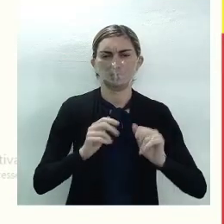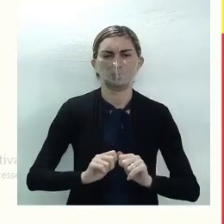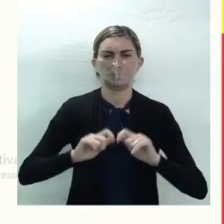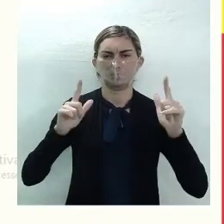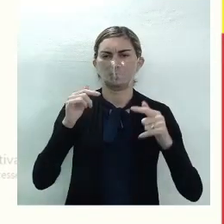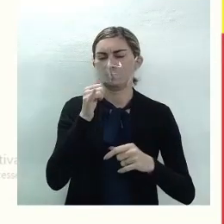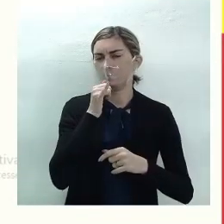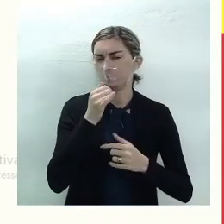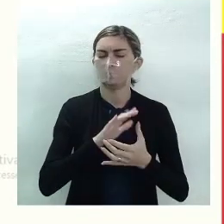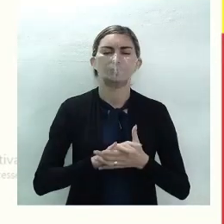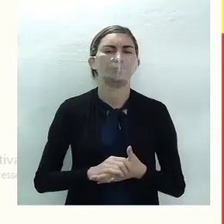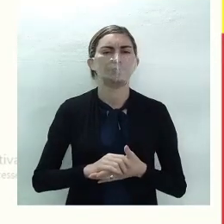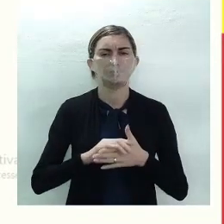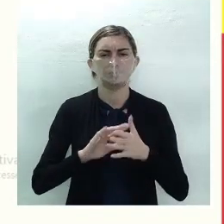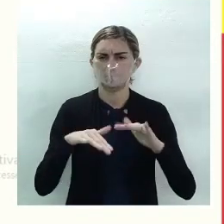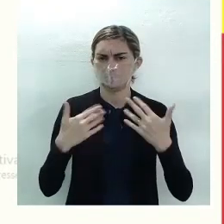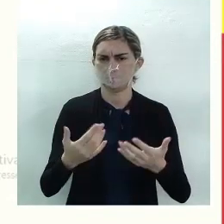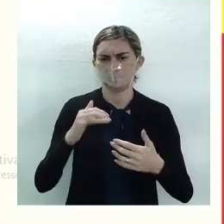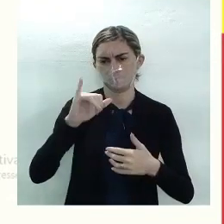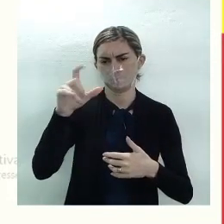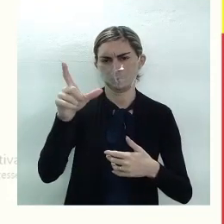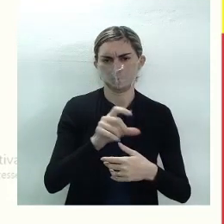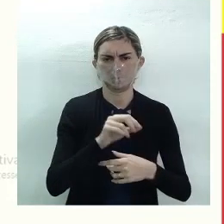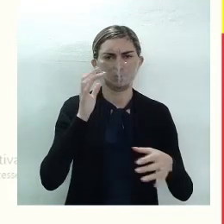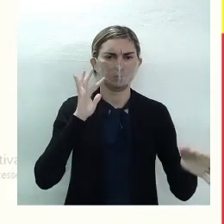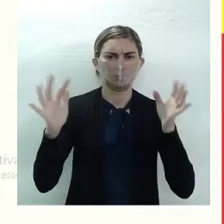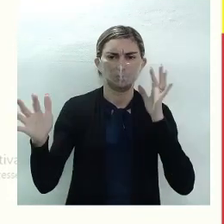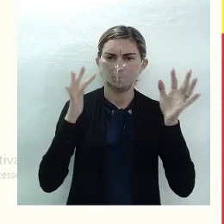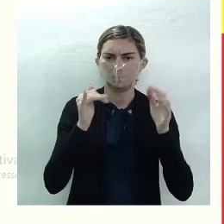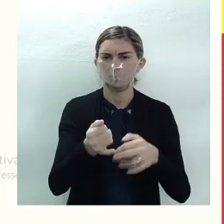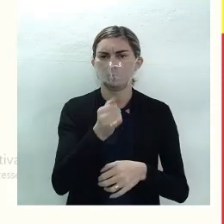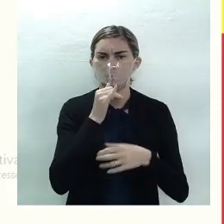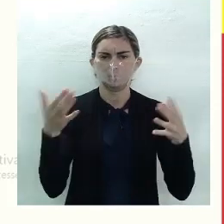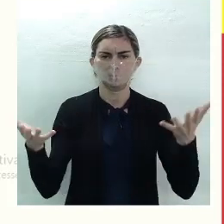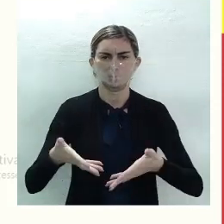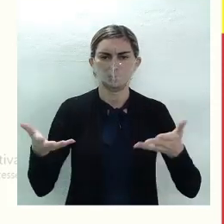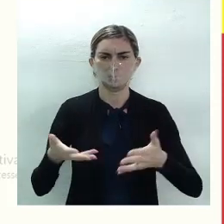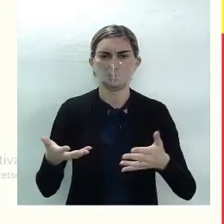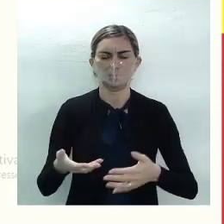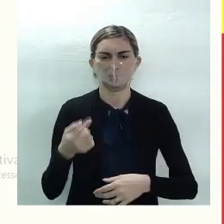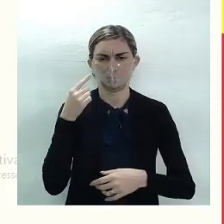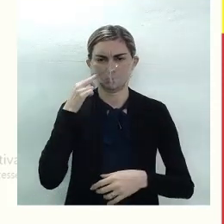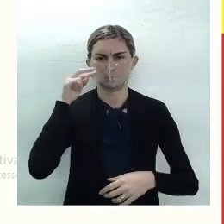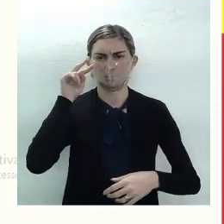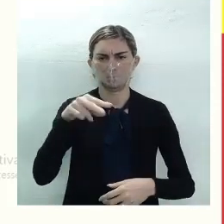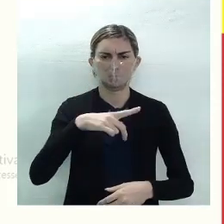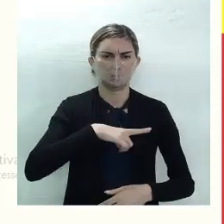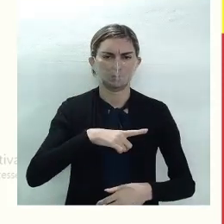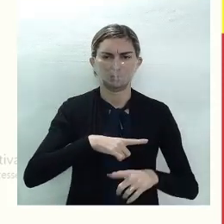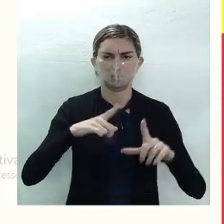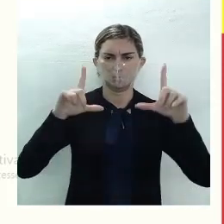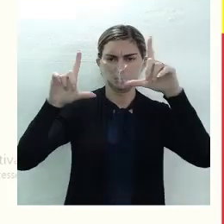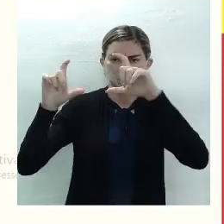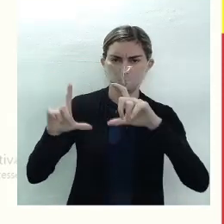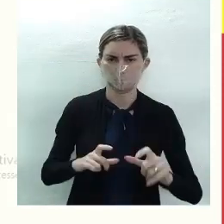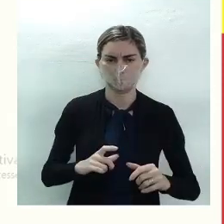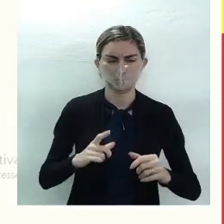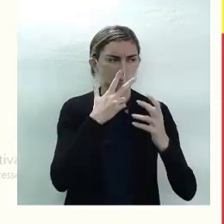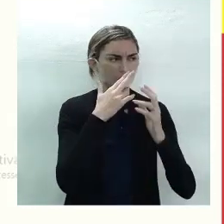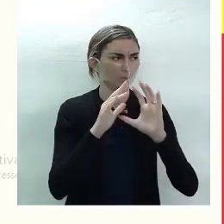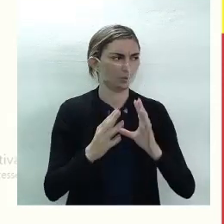exemplo. Então, ó, reflexão nesse exemplo. E agora aí, veja que nós temos essa imagem, né, que parece um